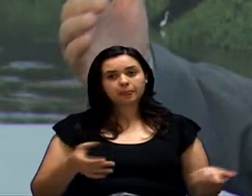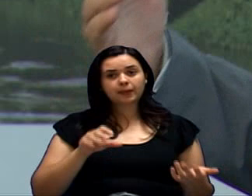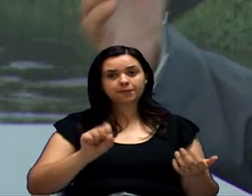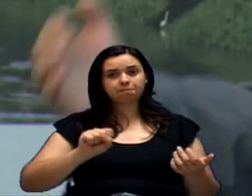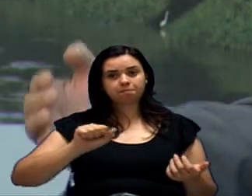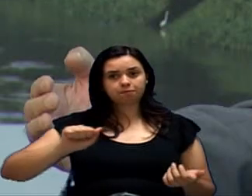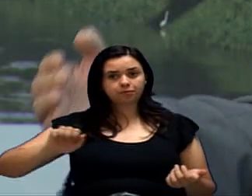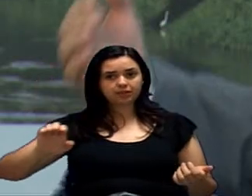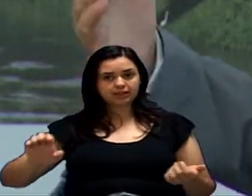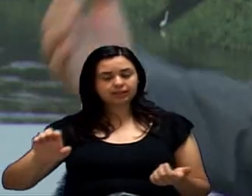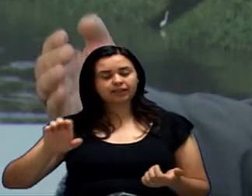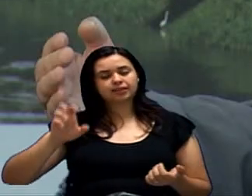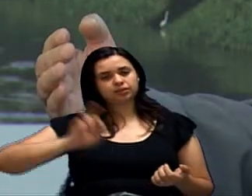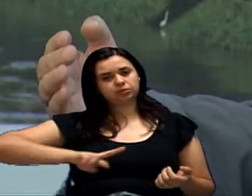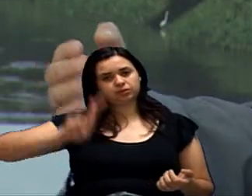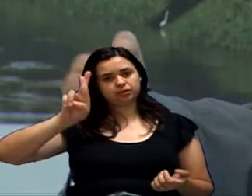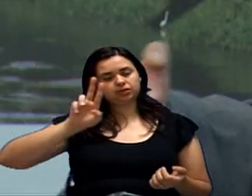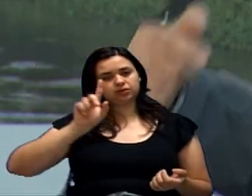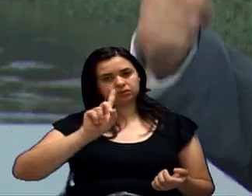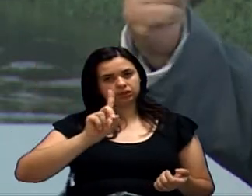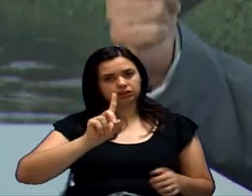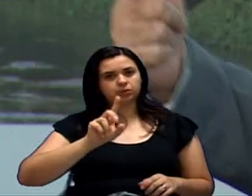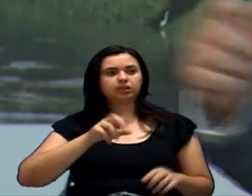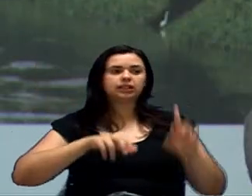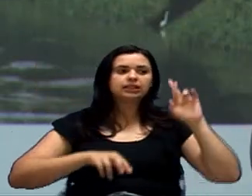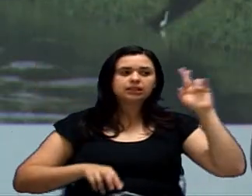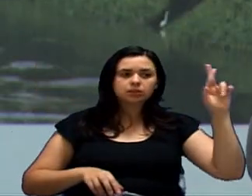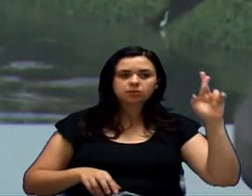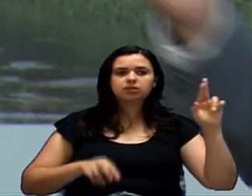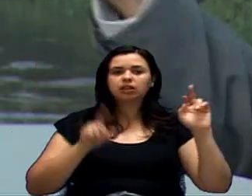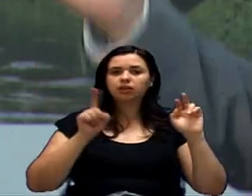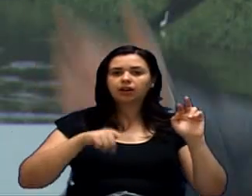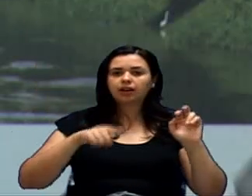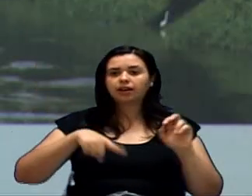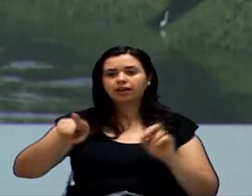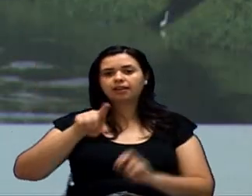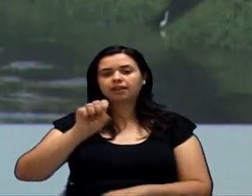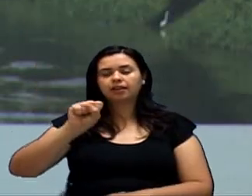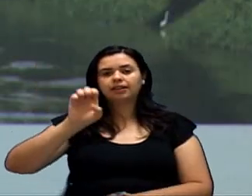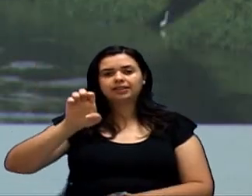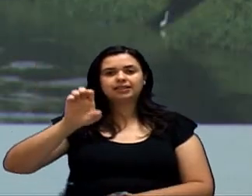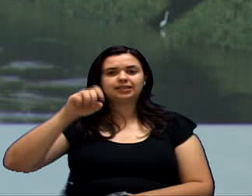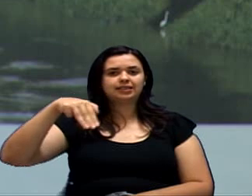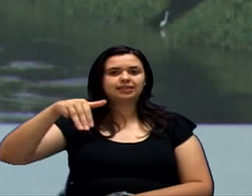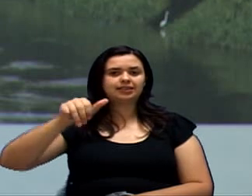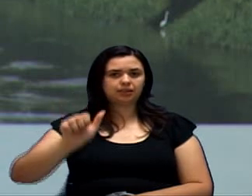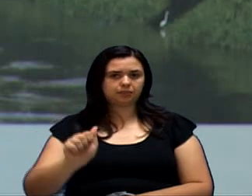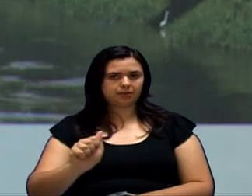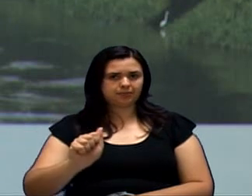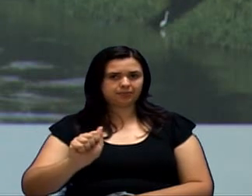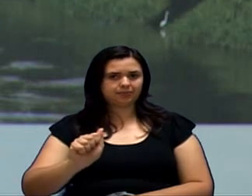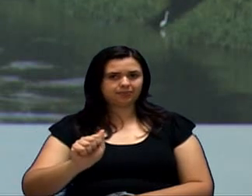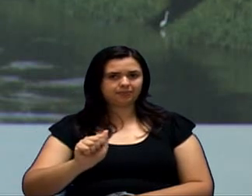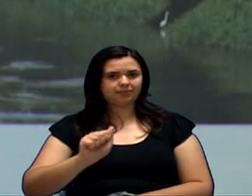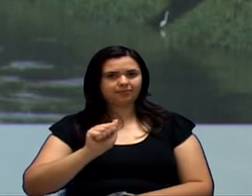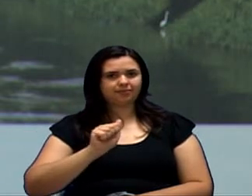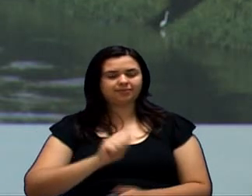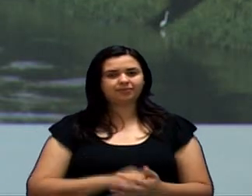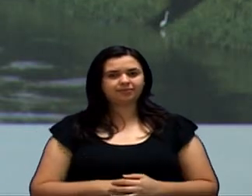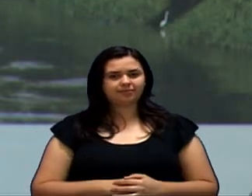feito ao SEMA. Isso, mas por quê? Porque o marmitão